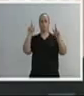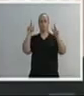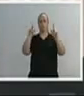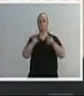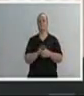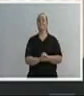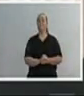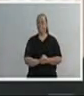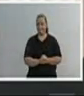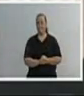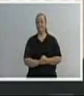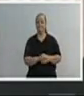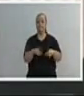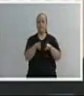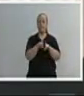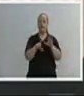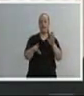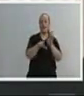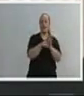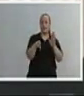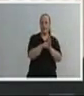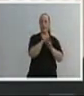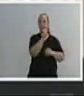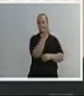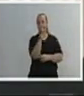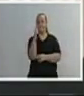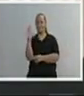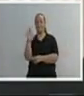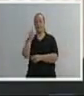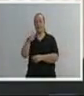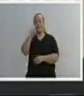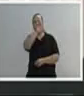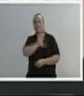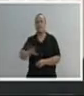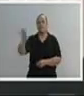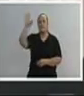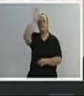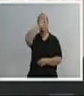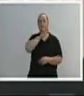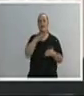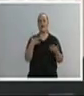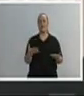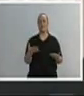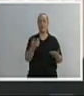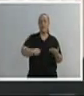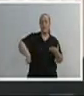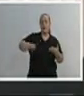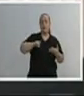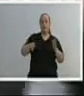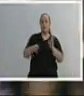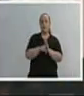Código Florestal com reflexos com a ação nacional, que regulamenta as nossas ações